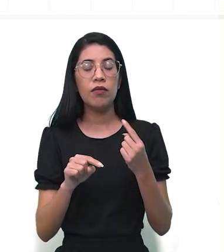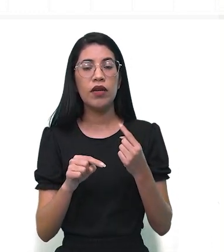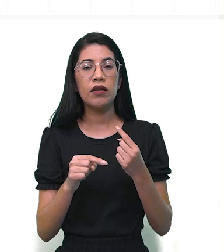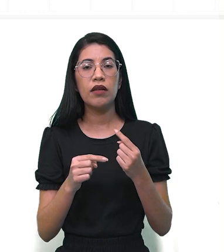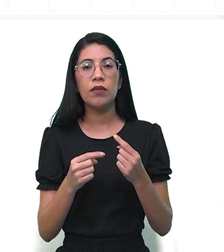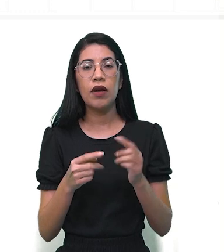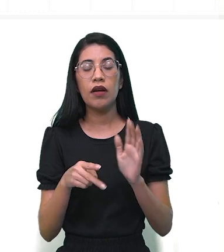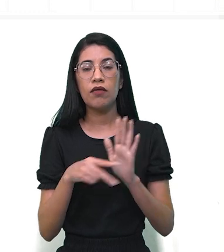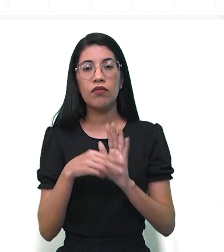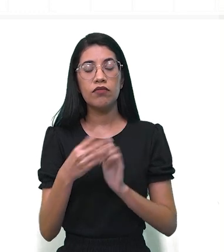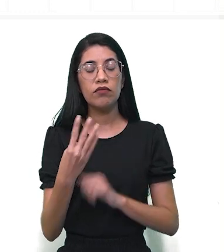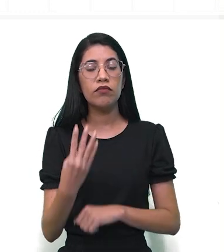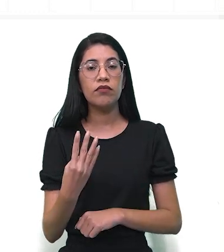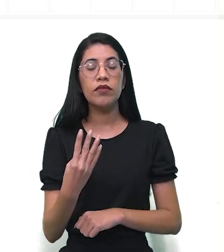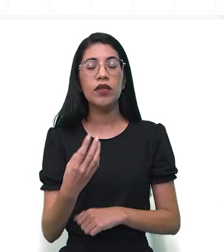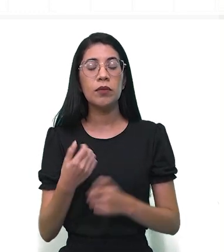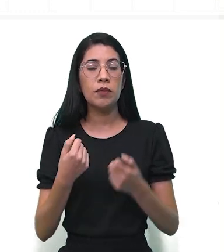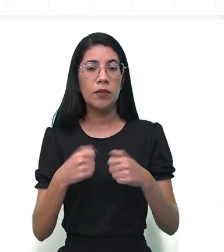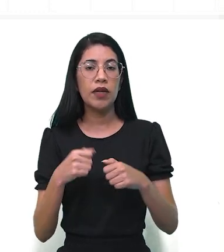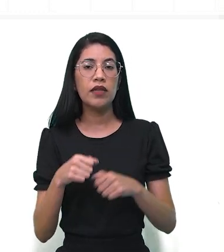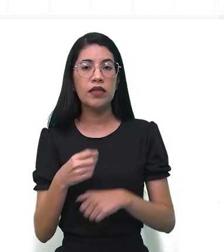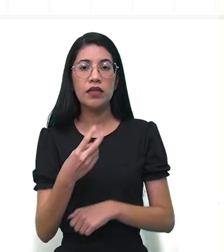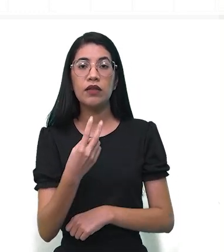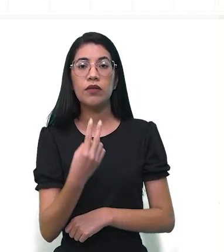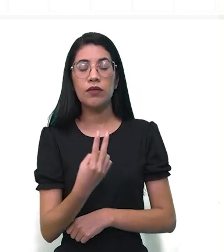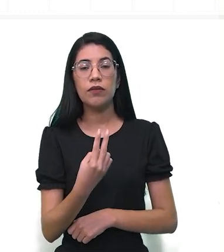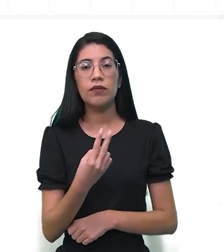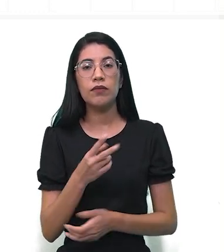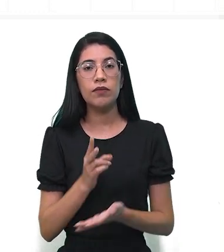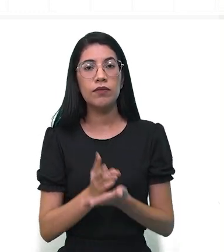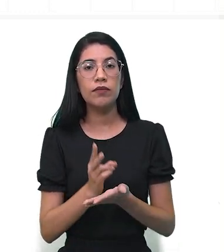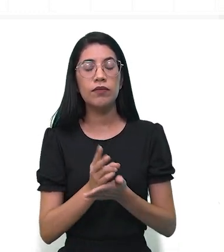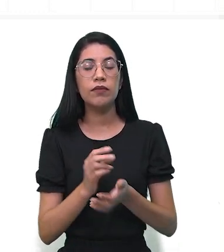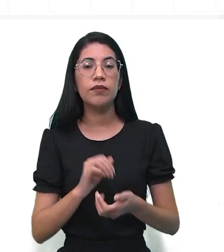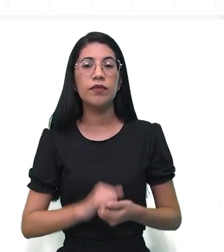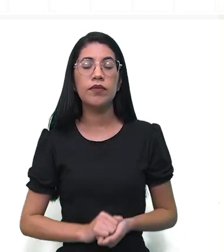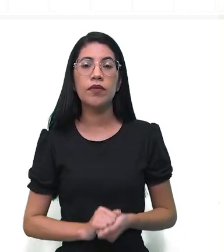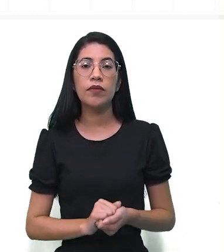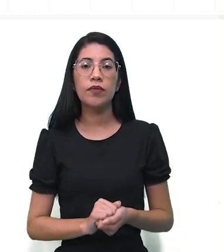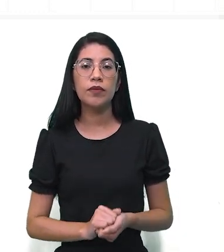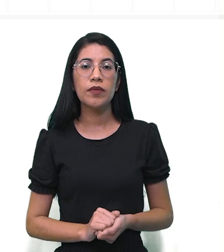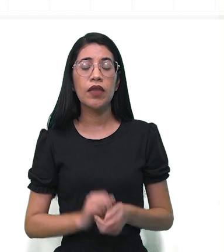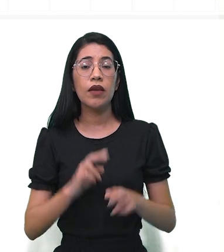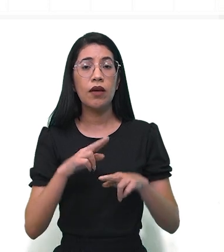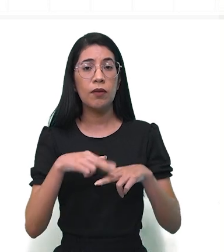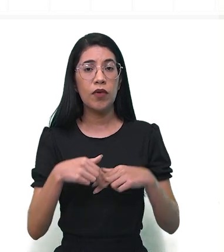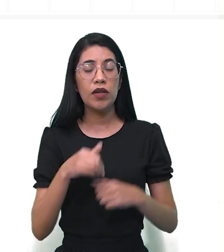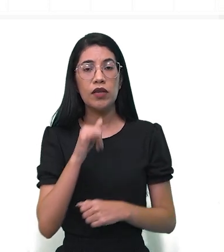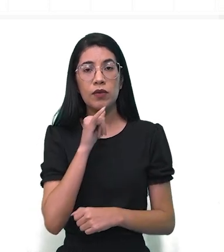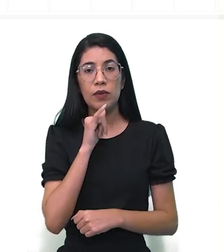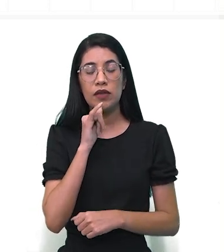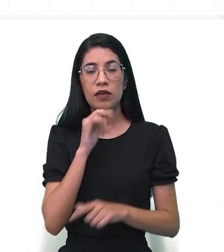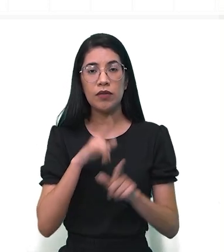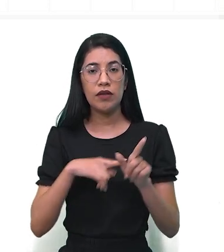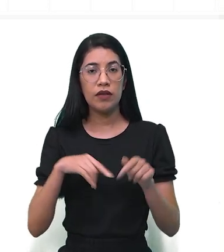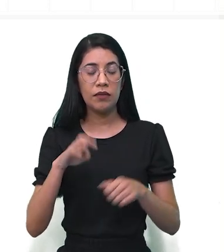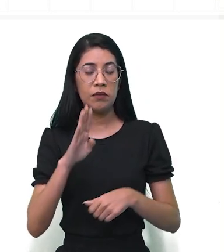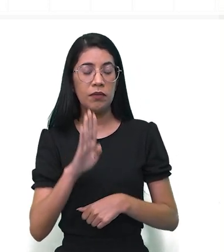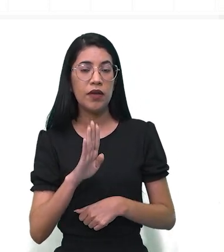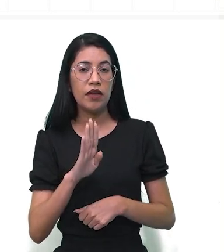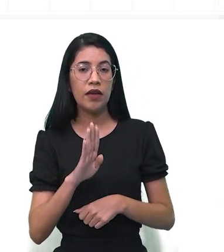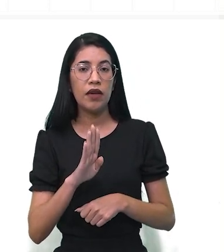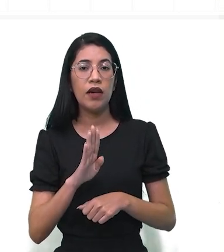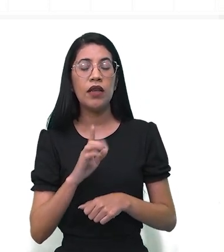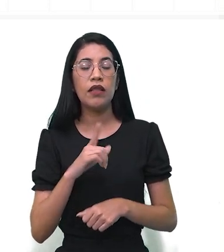mesmos 4. Então tem que ser 2, ok? Por isso que nessa letra B